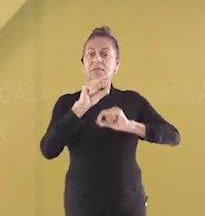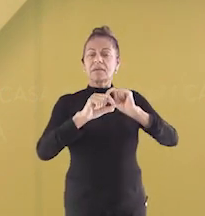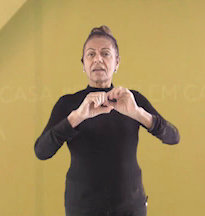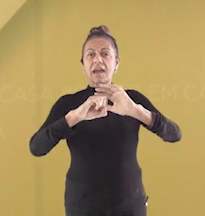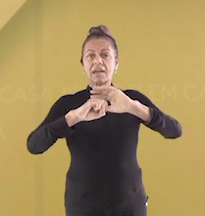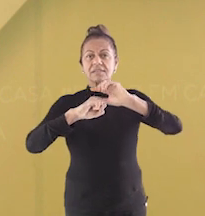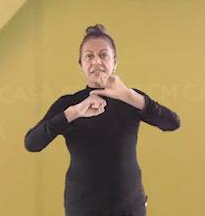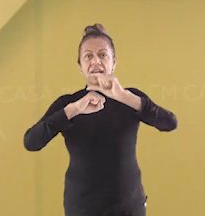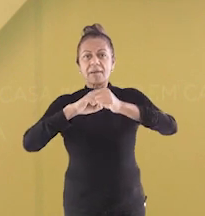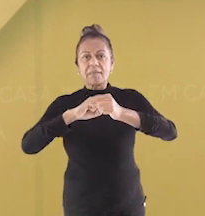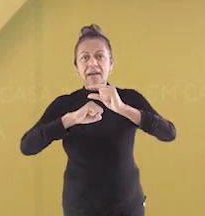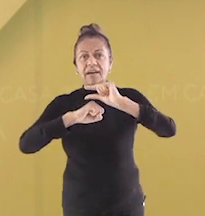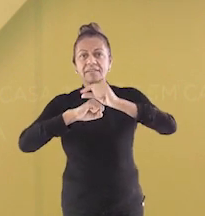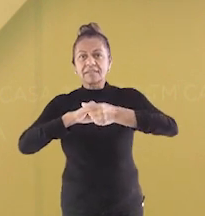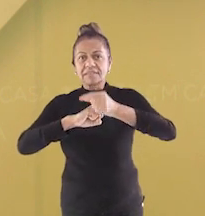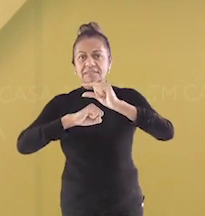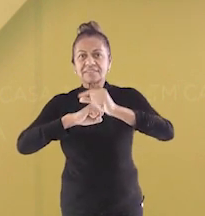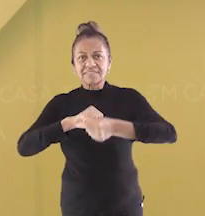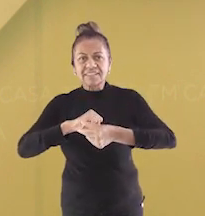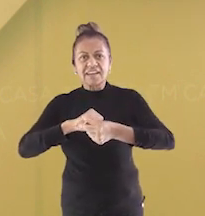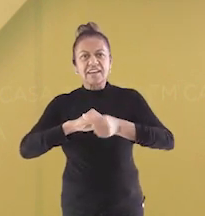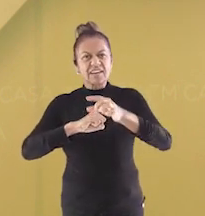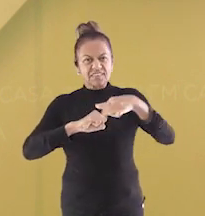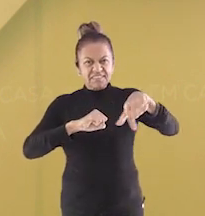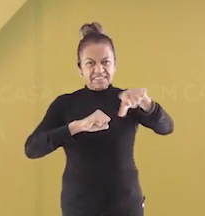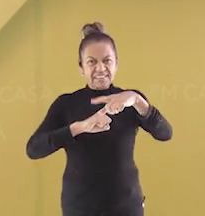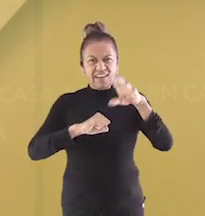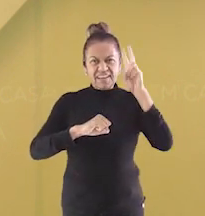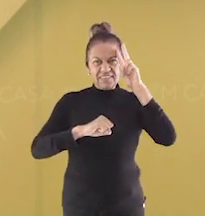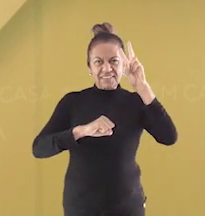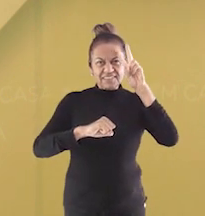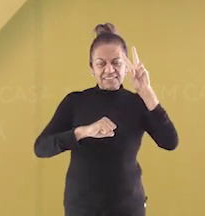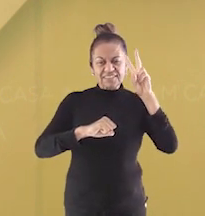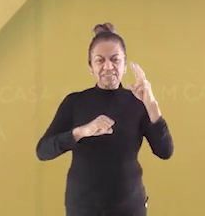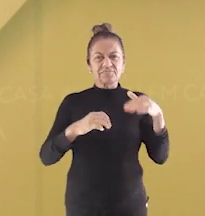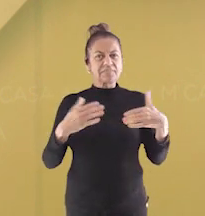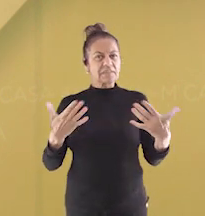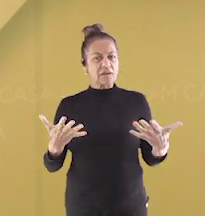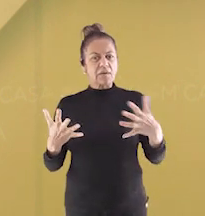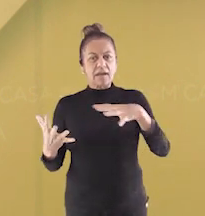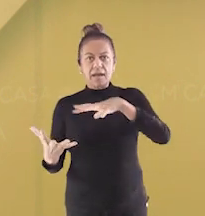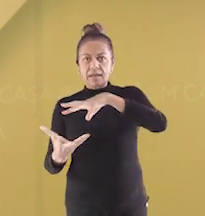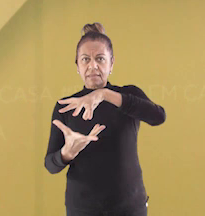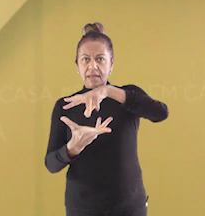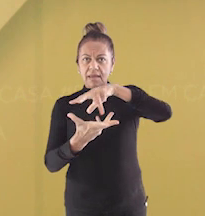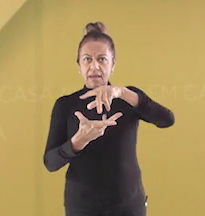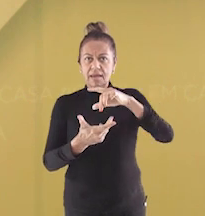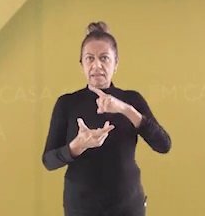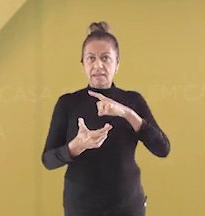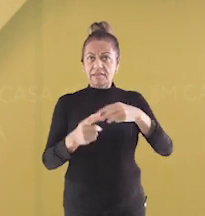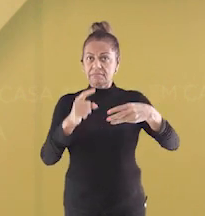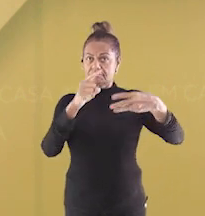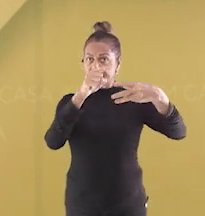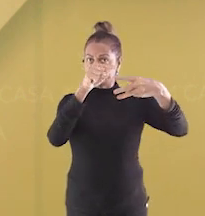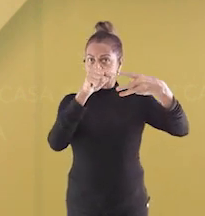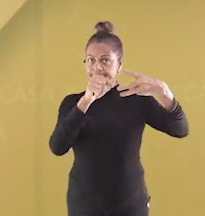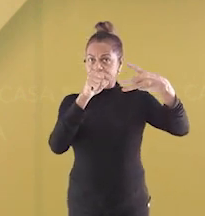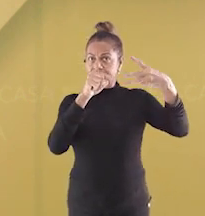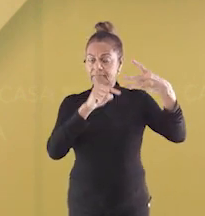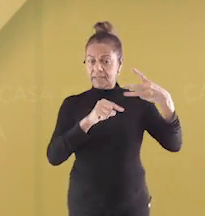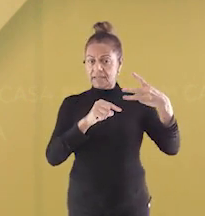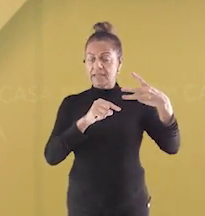camadas. Você lembra quais são as camadas? A Terra é formada por 3